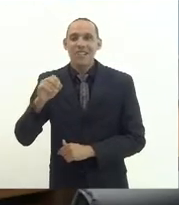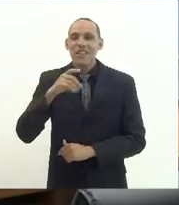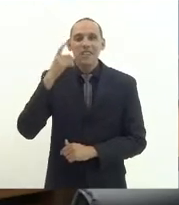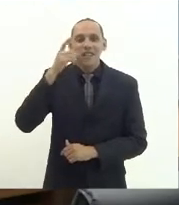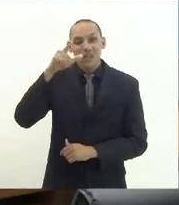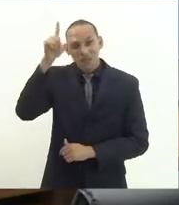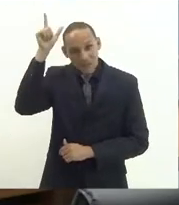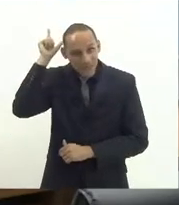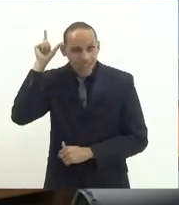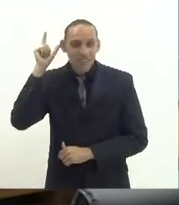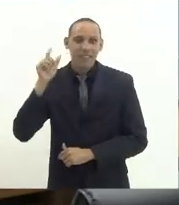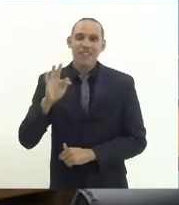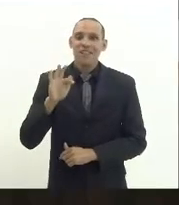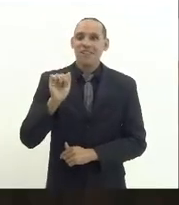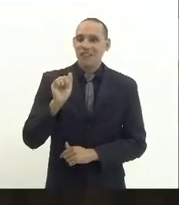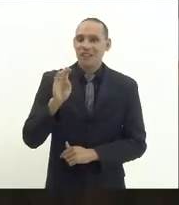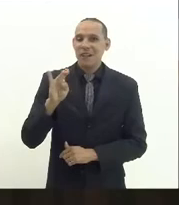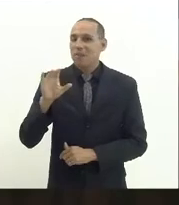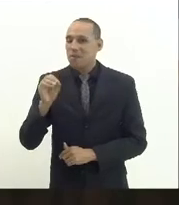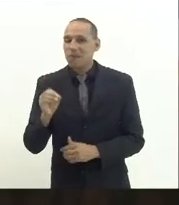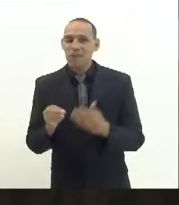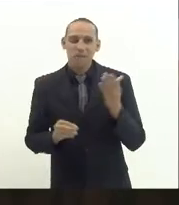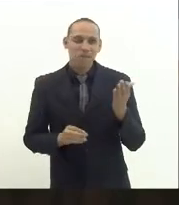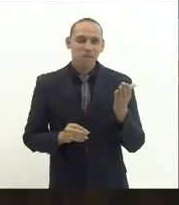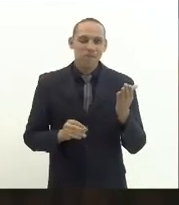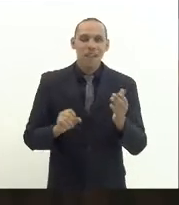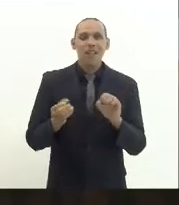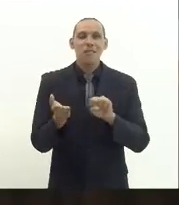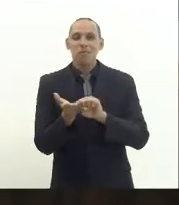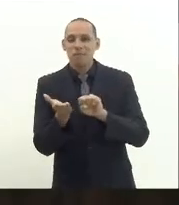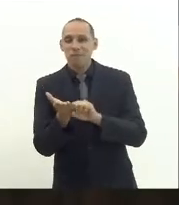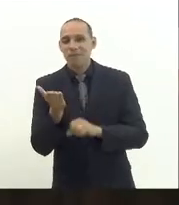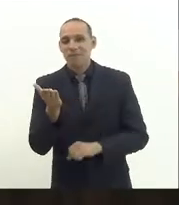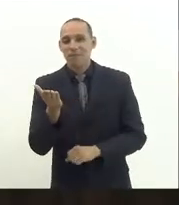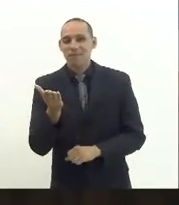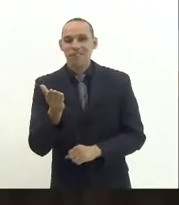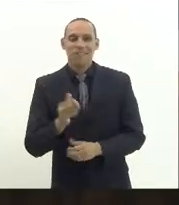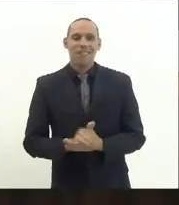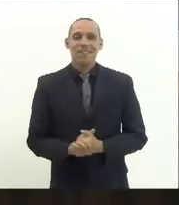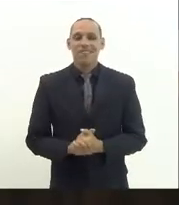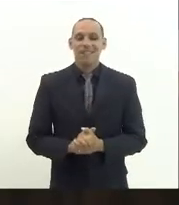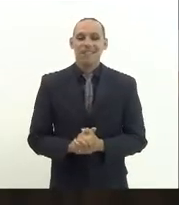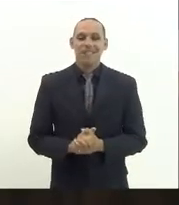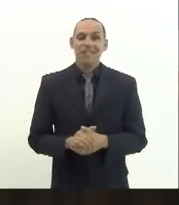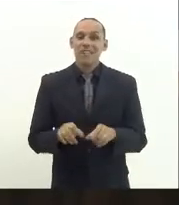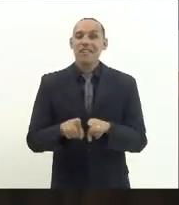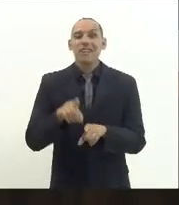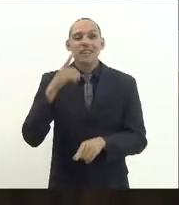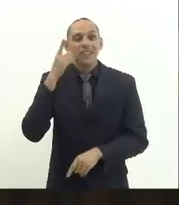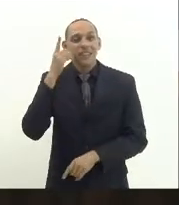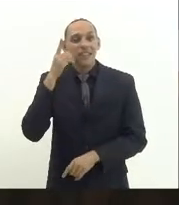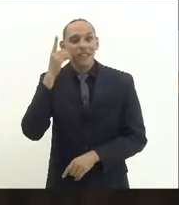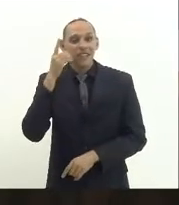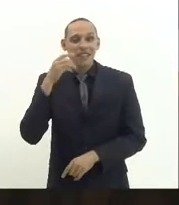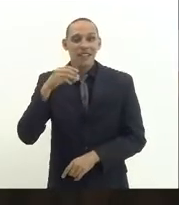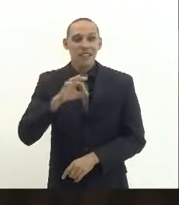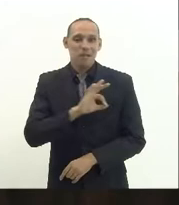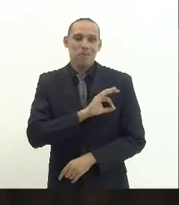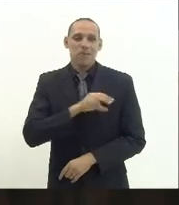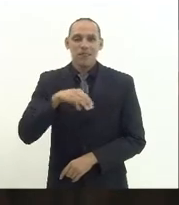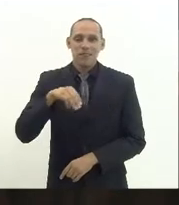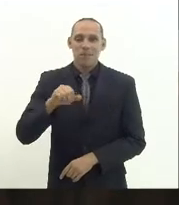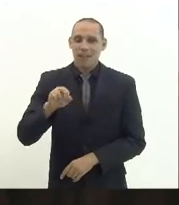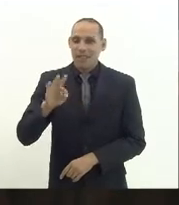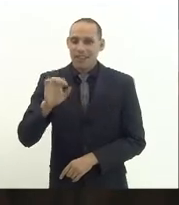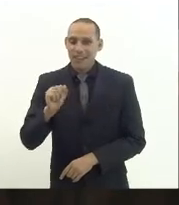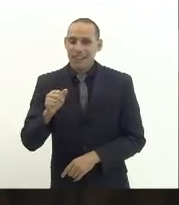nos Paulo o deputado Fábio Silva Deputado Samuel Malafaia Nossa deputada Martha Rocha